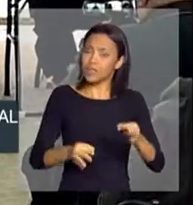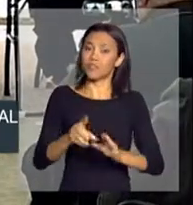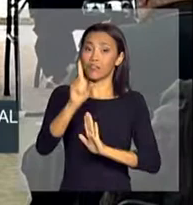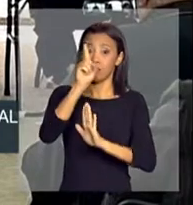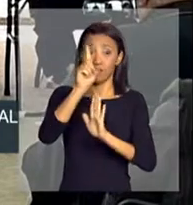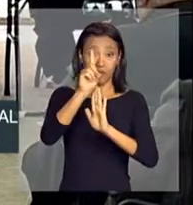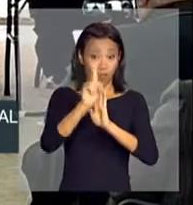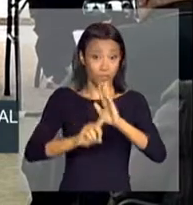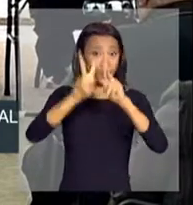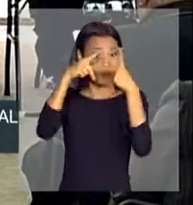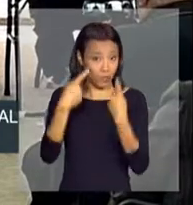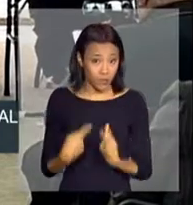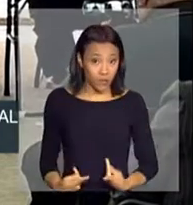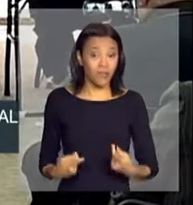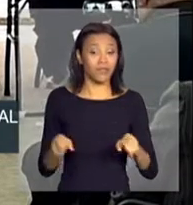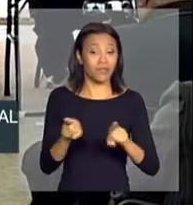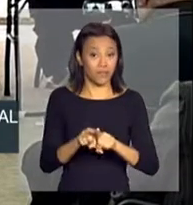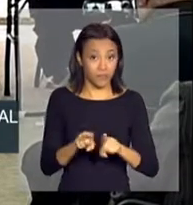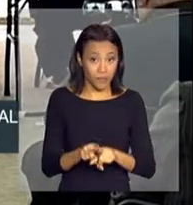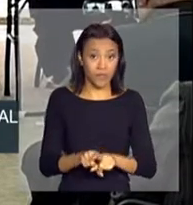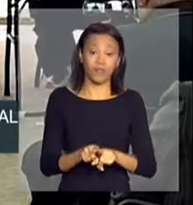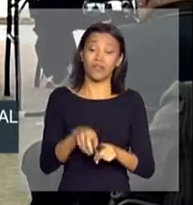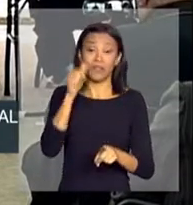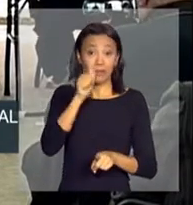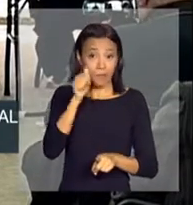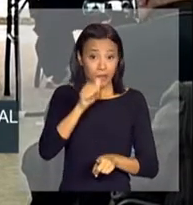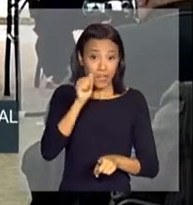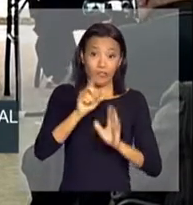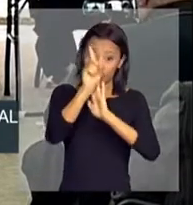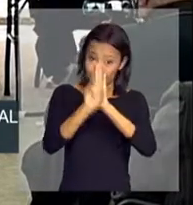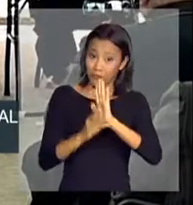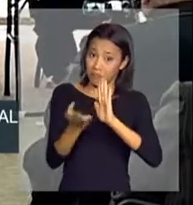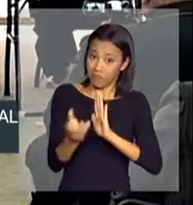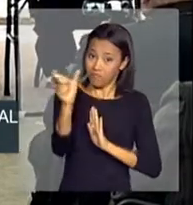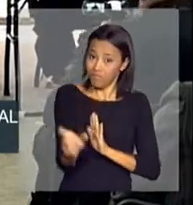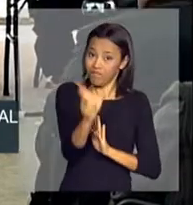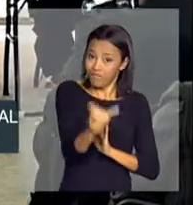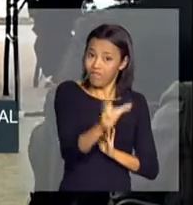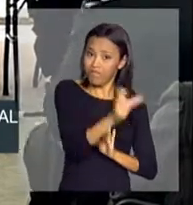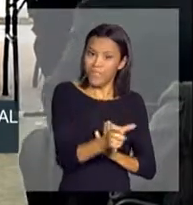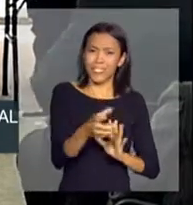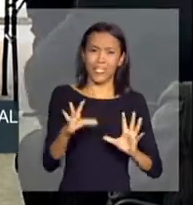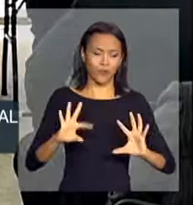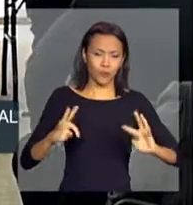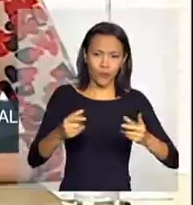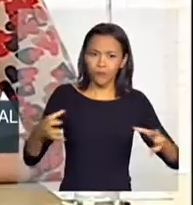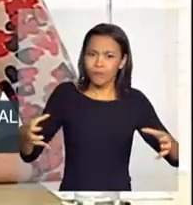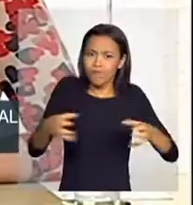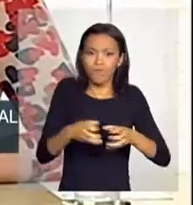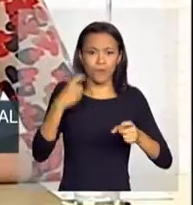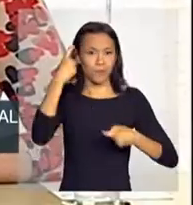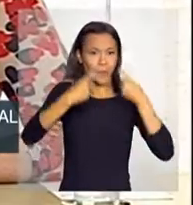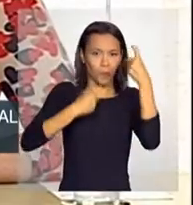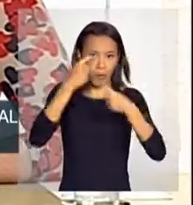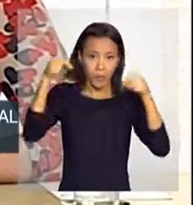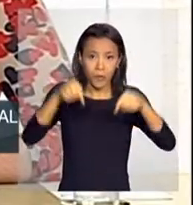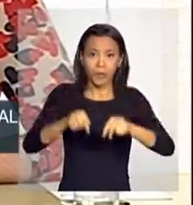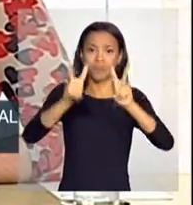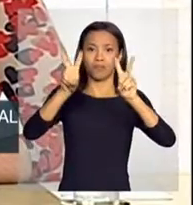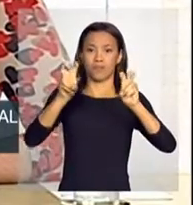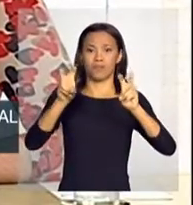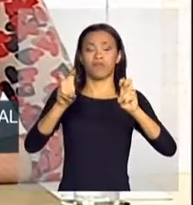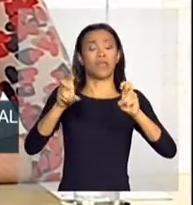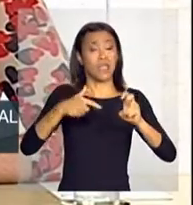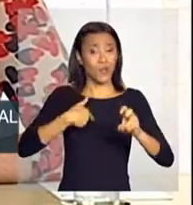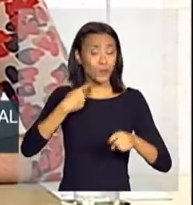da mulher dos direitos da mulher por esse trabalho Ministério das relações exteriores é envolvido também nessa questão e